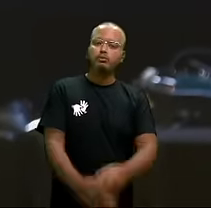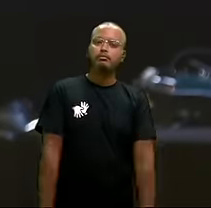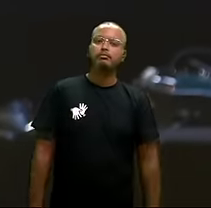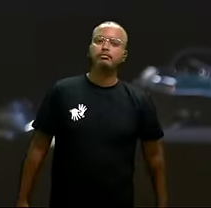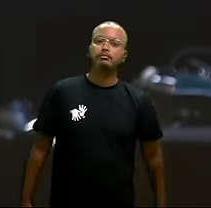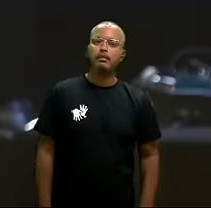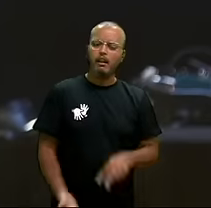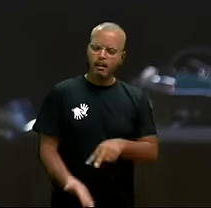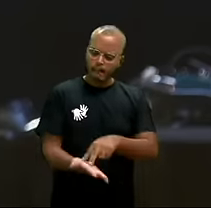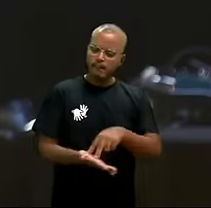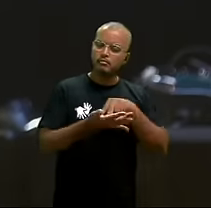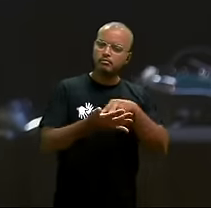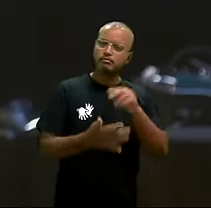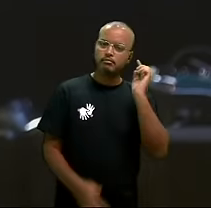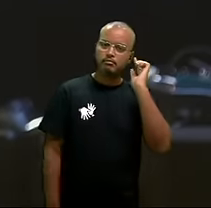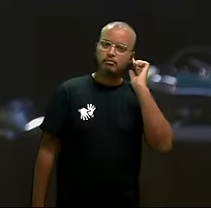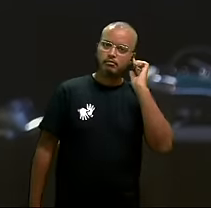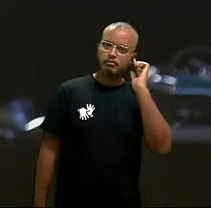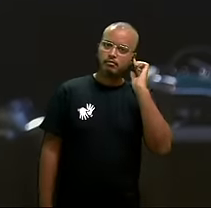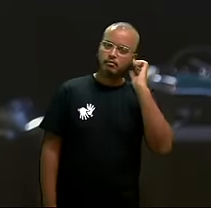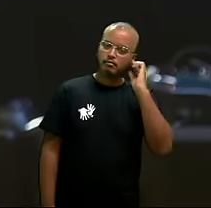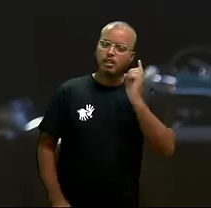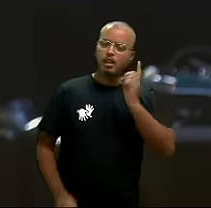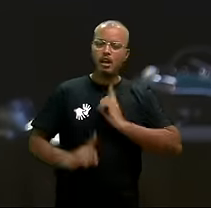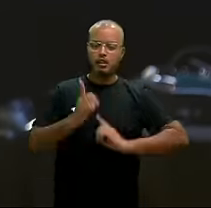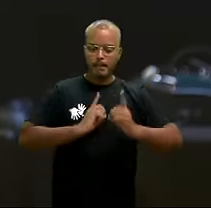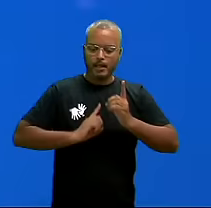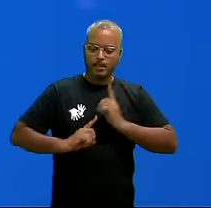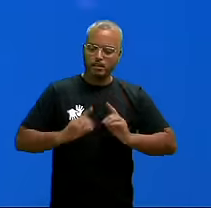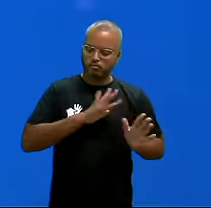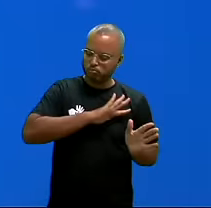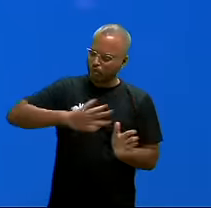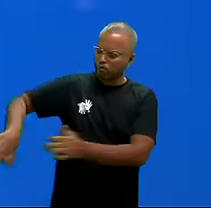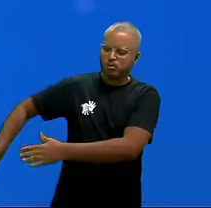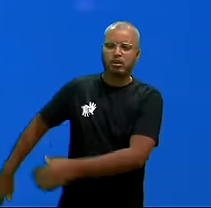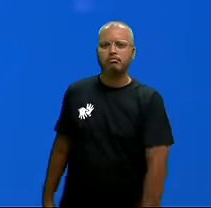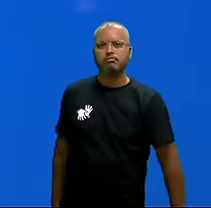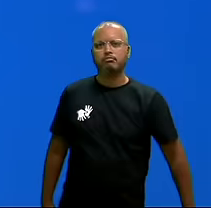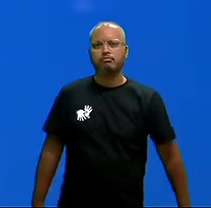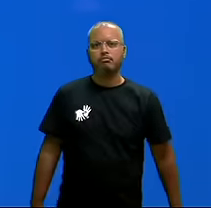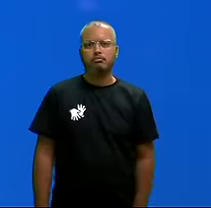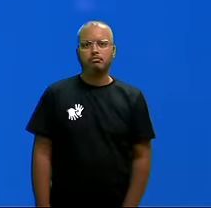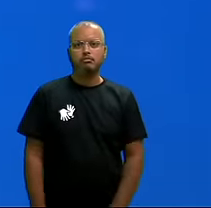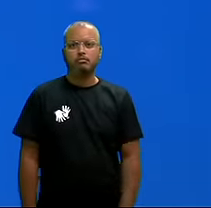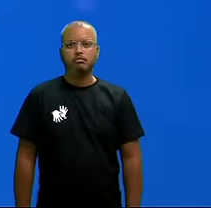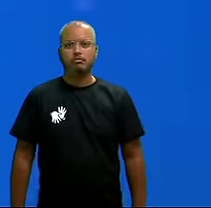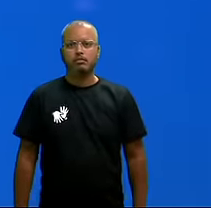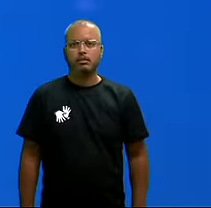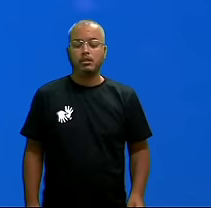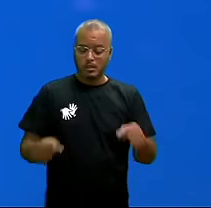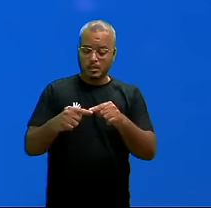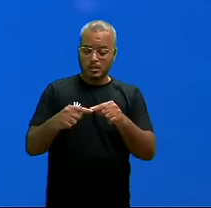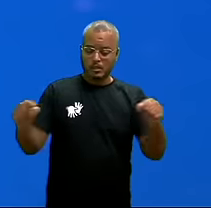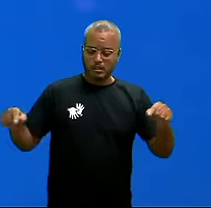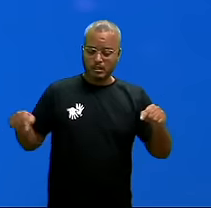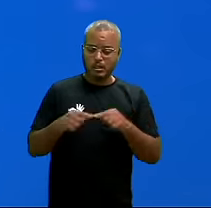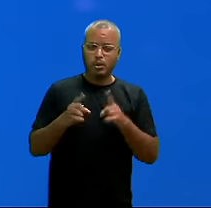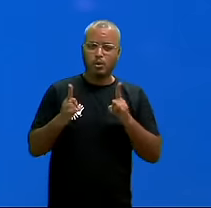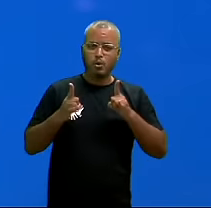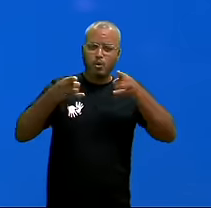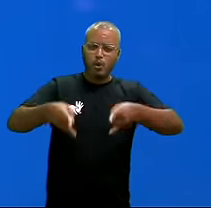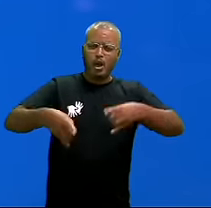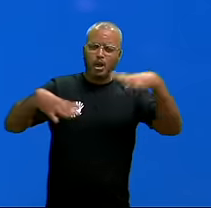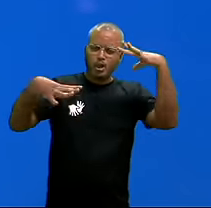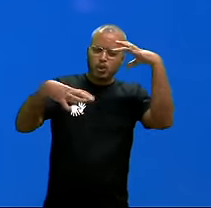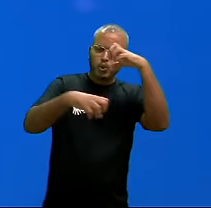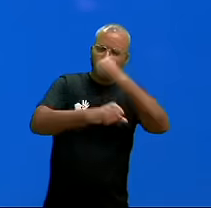Levanta. Sai dessa depressão. Sai desse quarto escuro. Abre essa